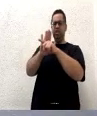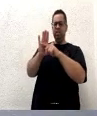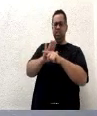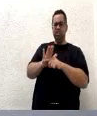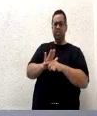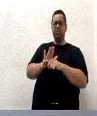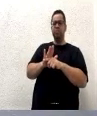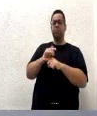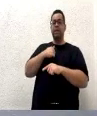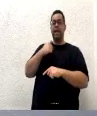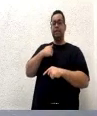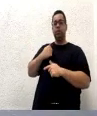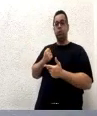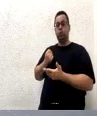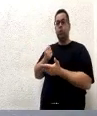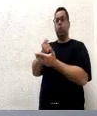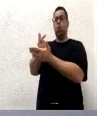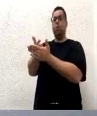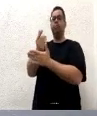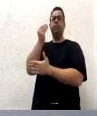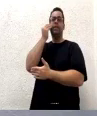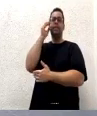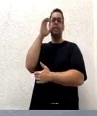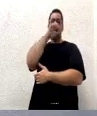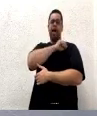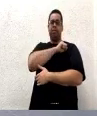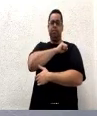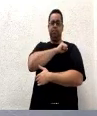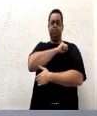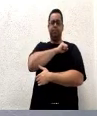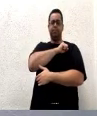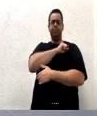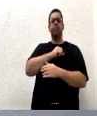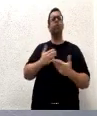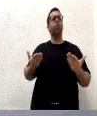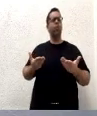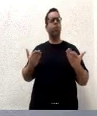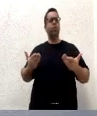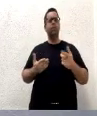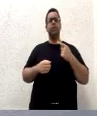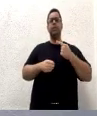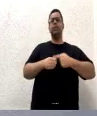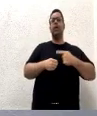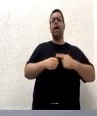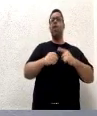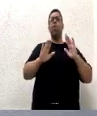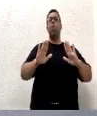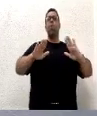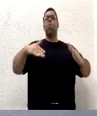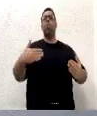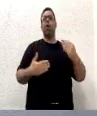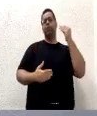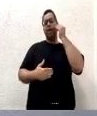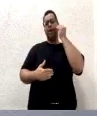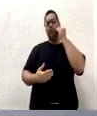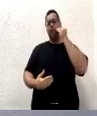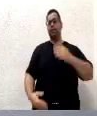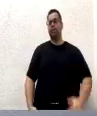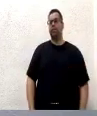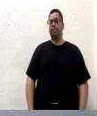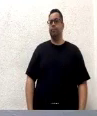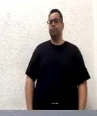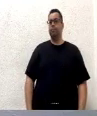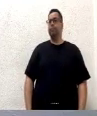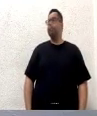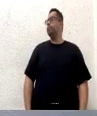teste rápido. Qual que é o nosso teste aqui no município? Até, né, para a gente poder deixar isso bem explicado. O nosso teste aqui